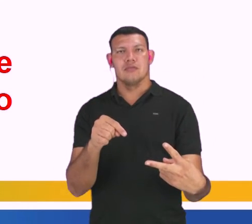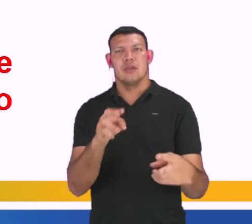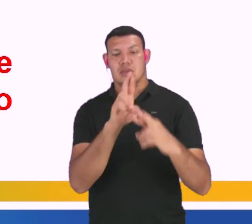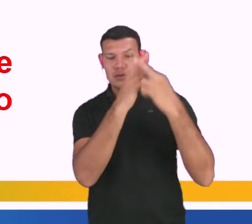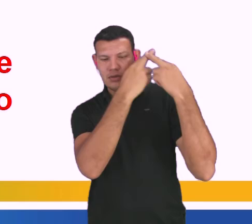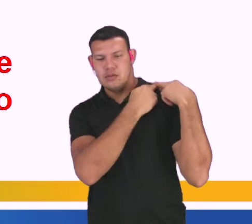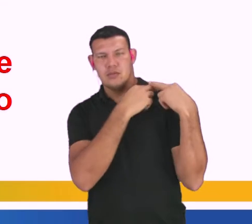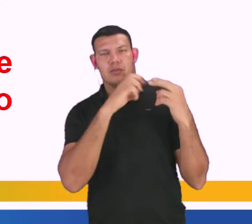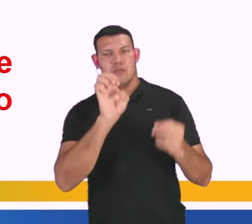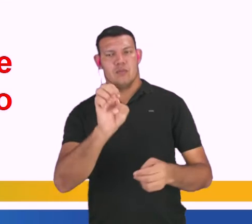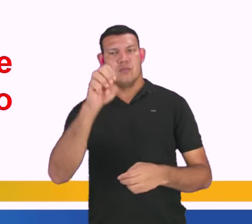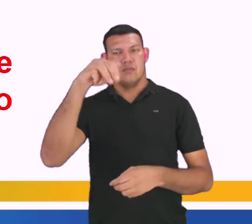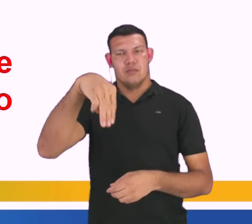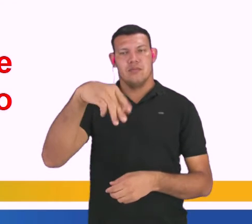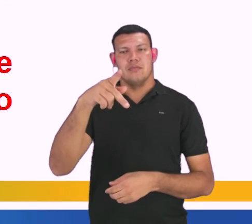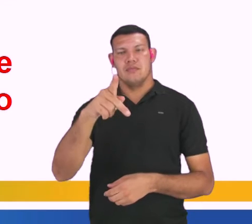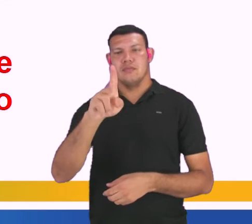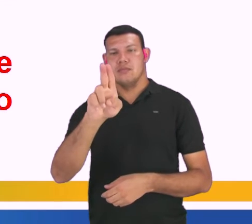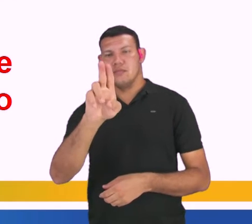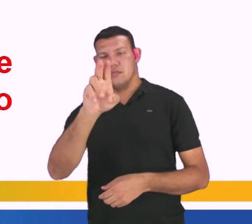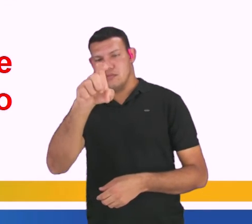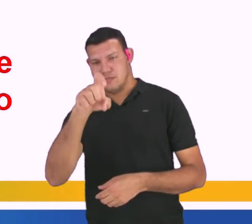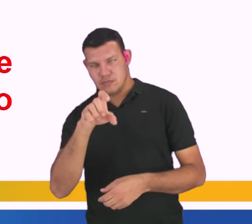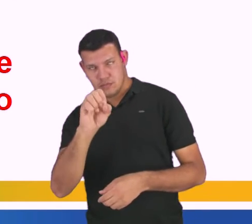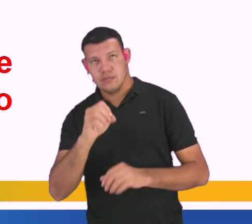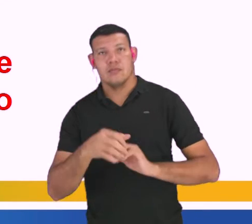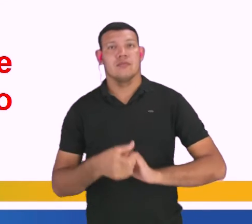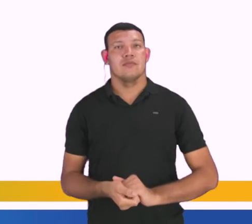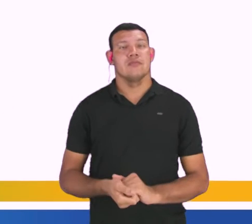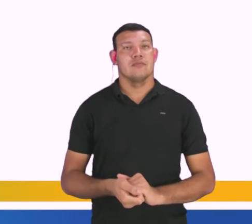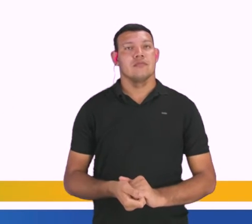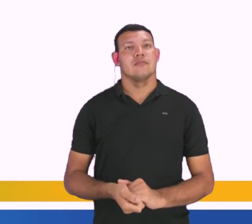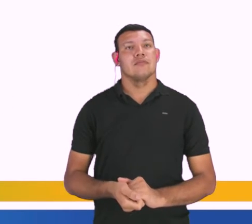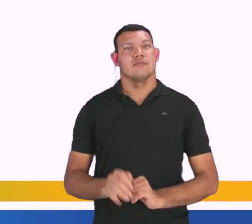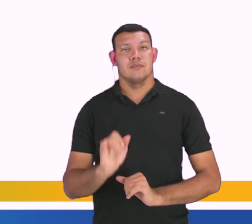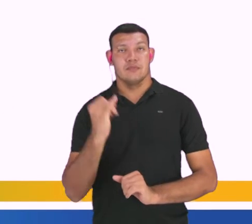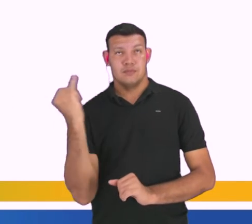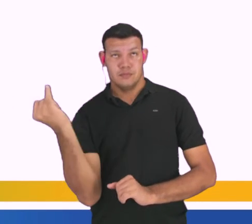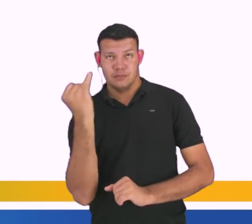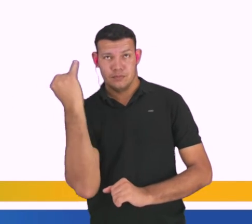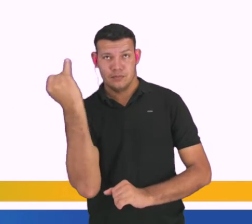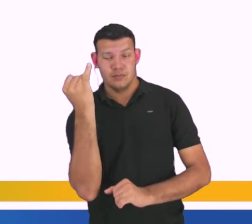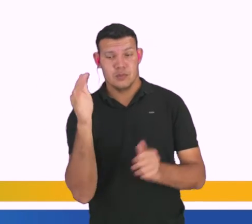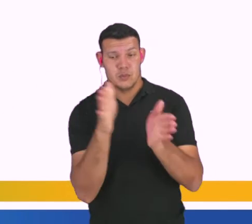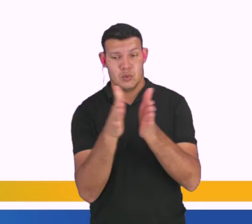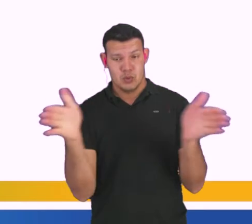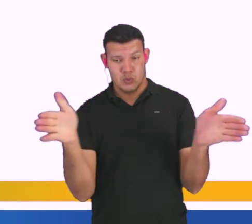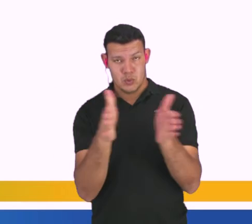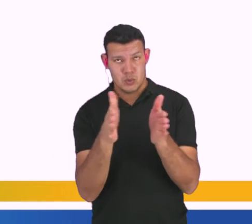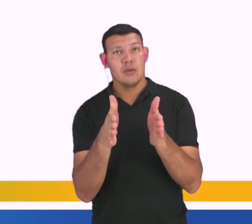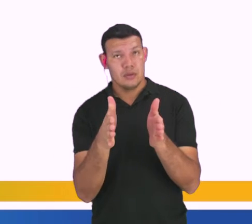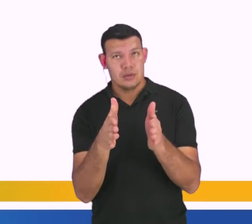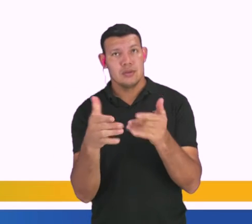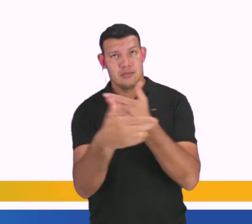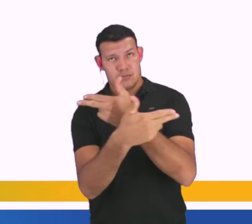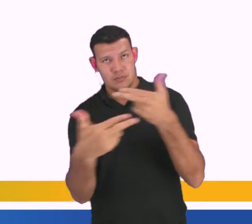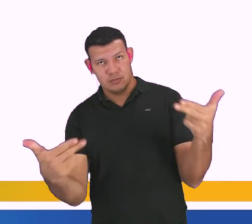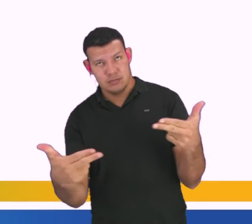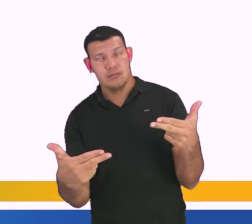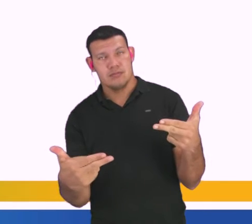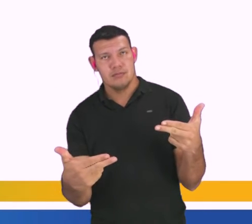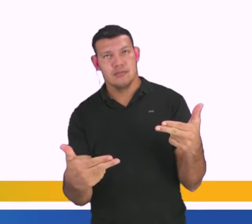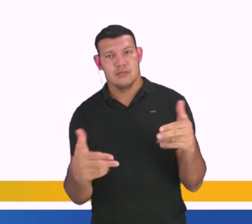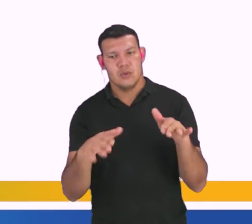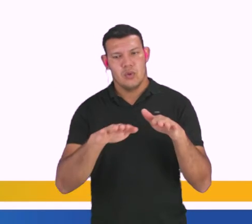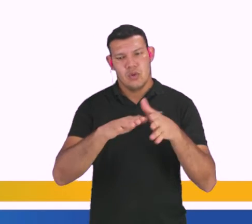não aí a força-peso. É importante quando a gente fala de tamanhos de objetos, aí um objeto grande ou um objeto pequeno,